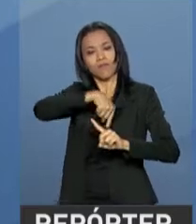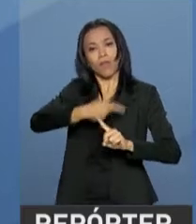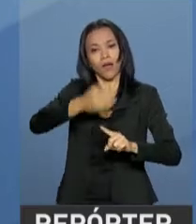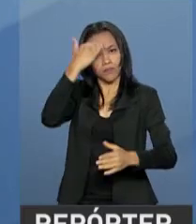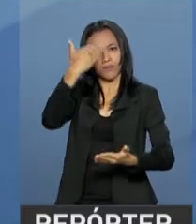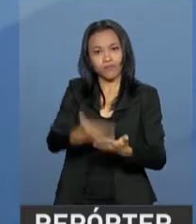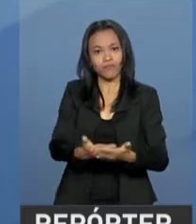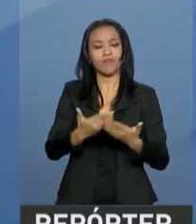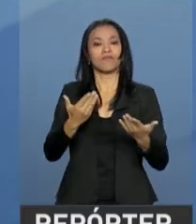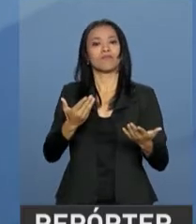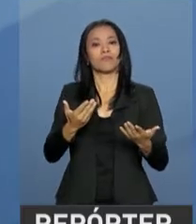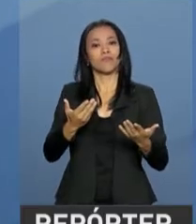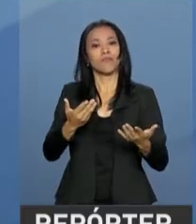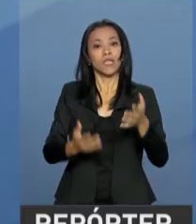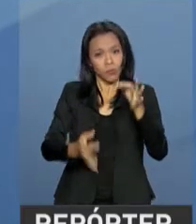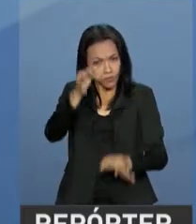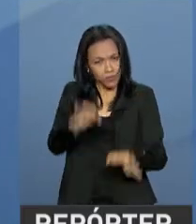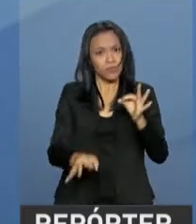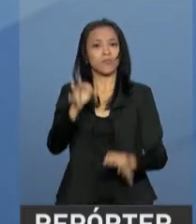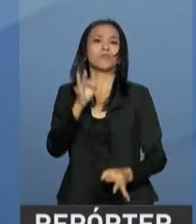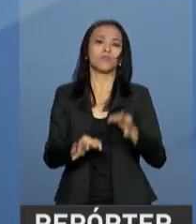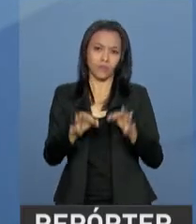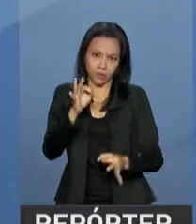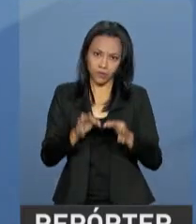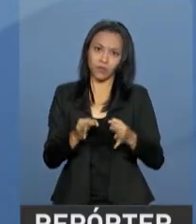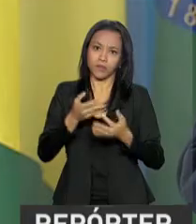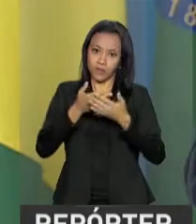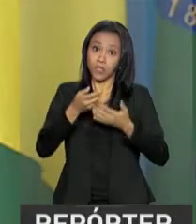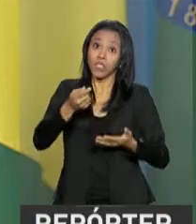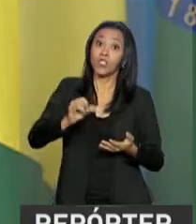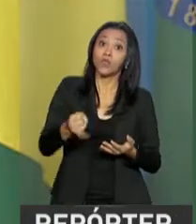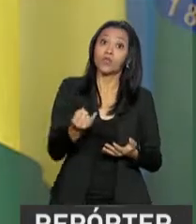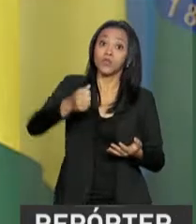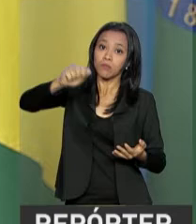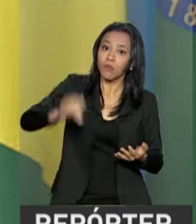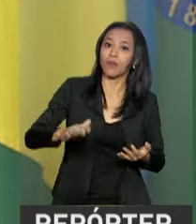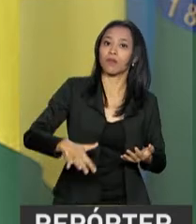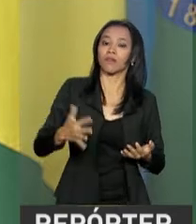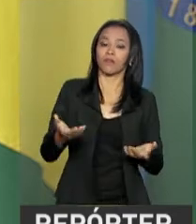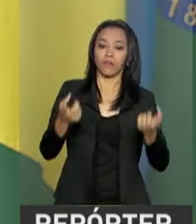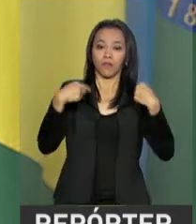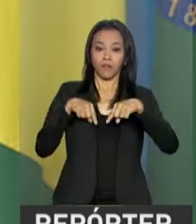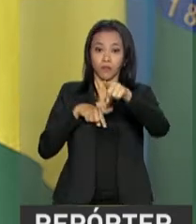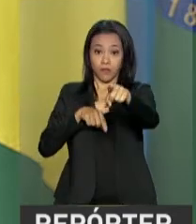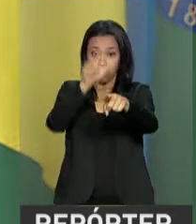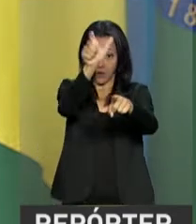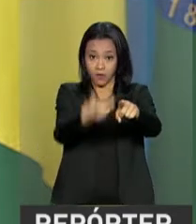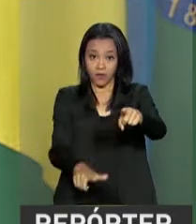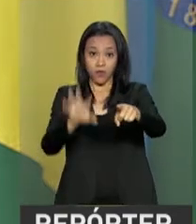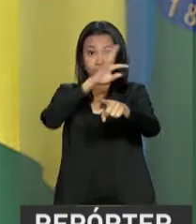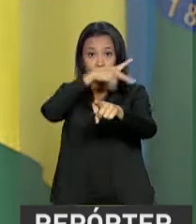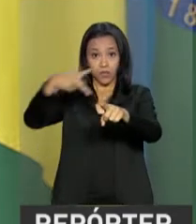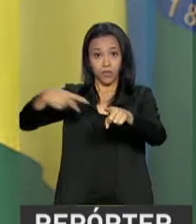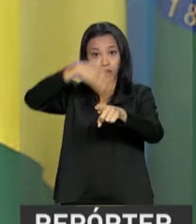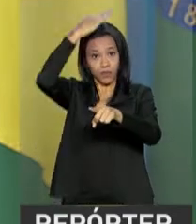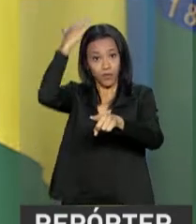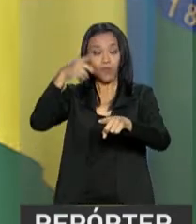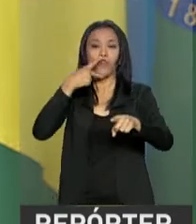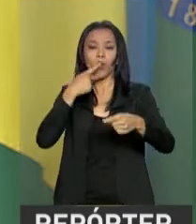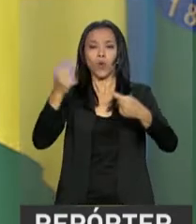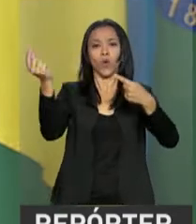ong anjo é mais barato o presidente michel temer destacou os impactos de natureza social